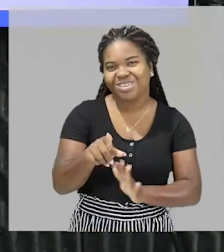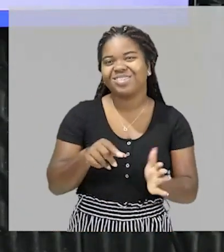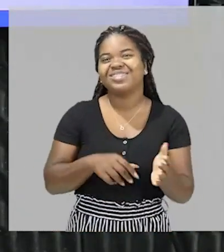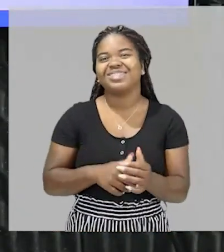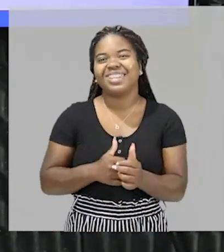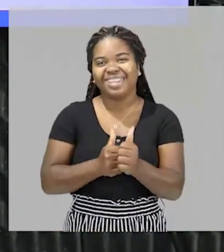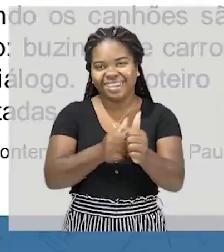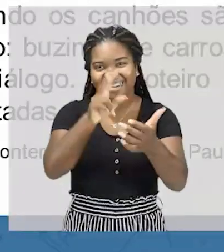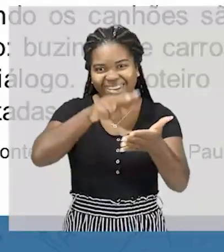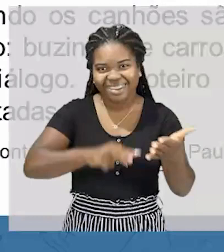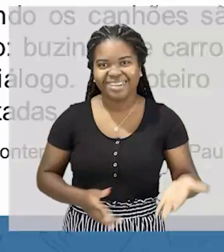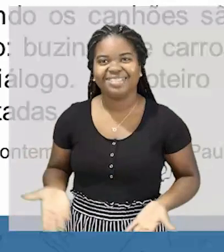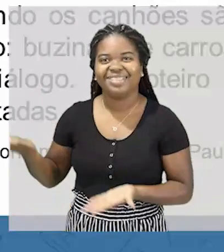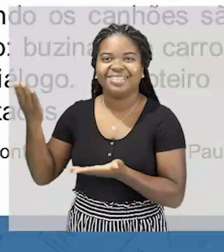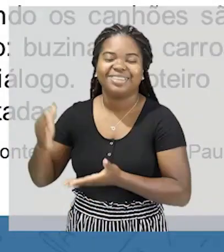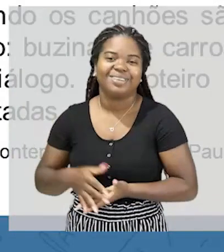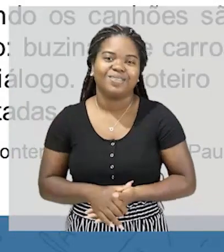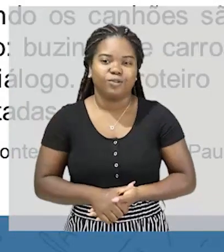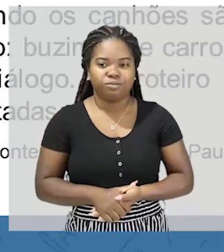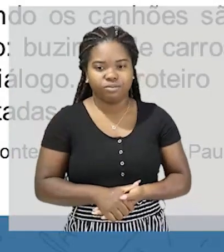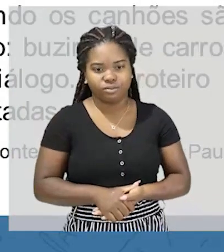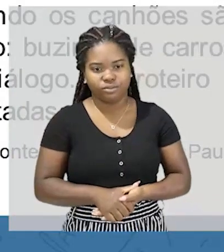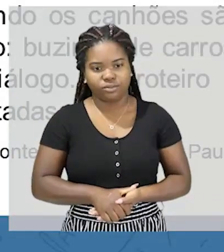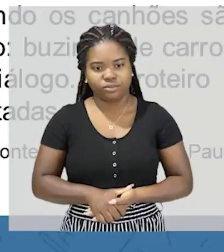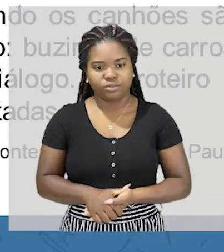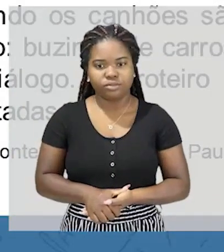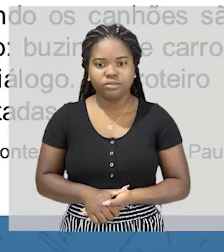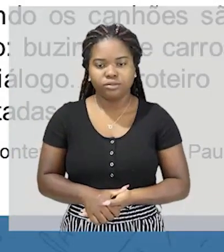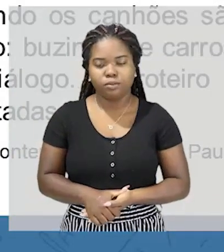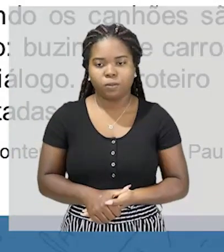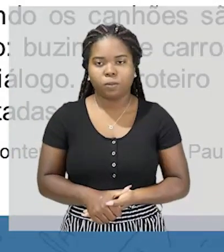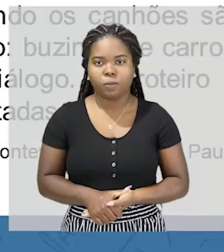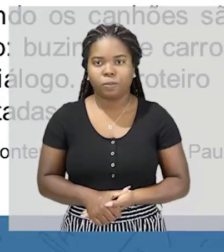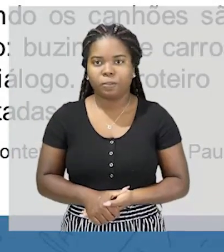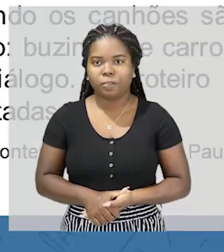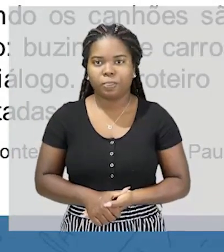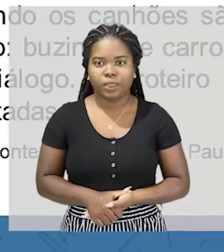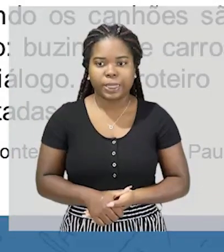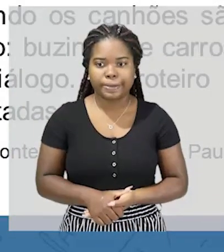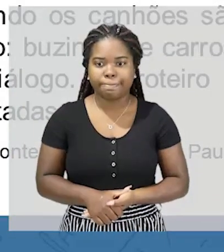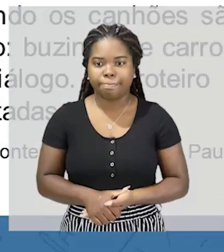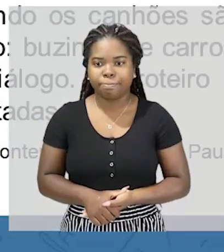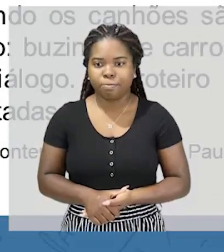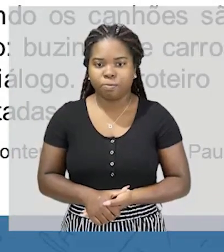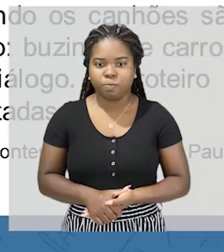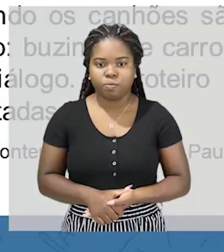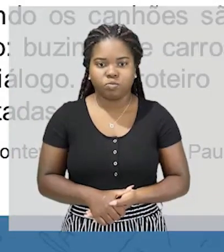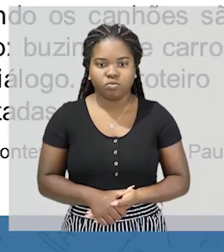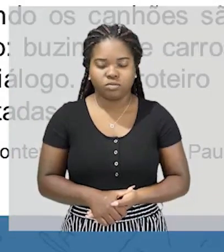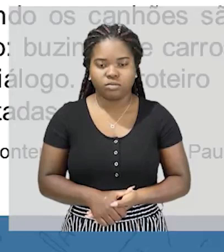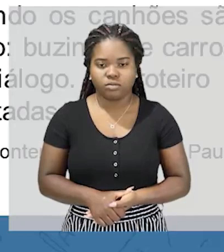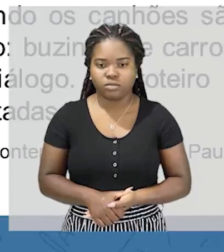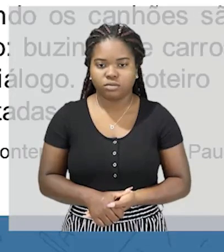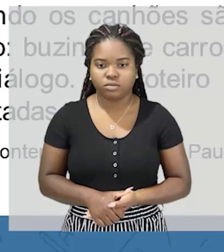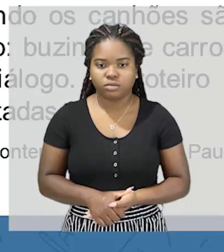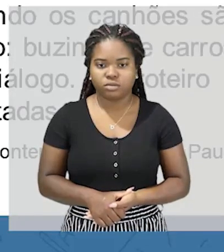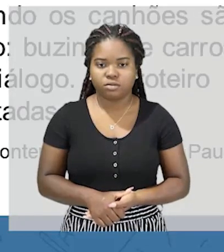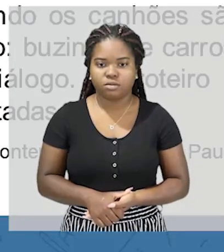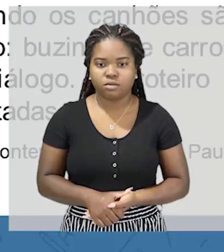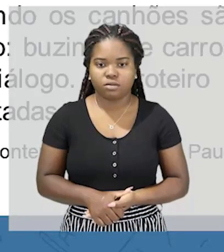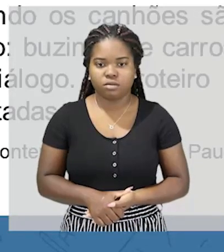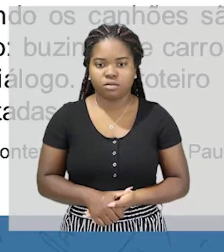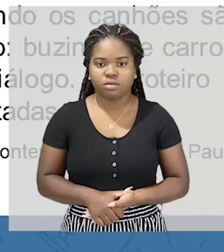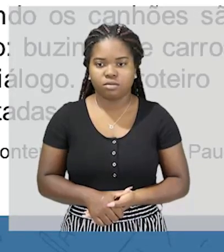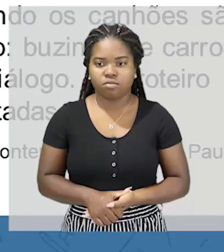2019, lendo o texto. Em suas produções, nem o olho, nem o ouvido são capazes de encontrar um ponto fixo no